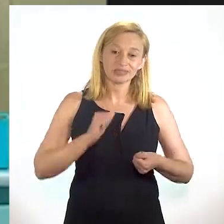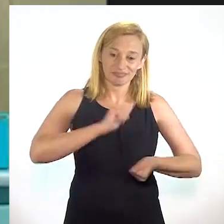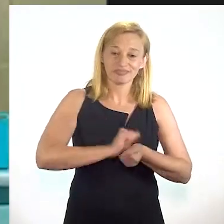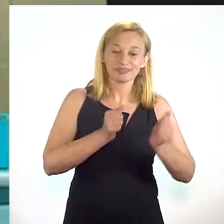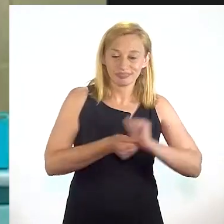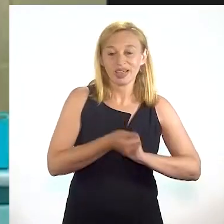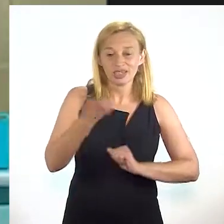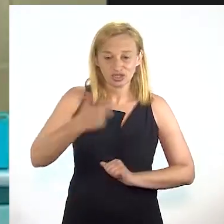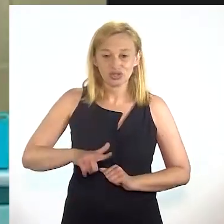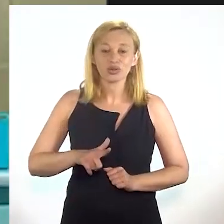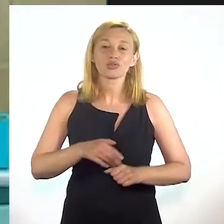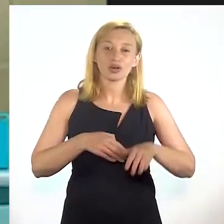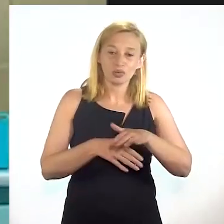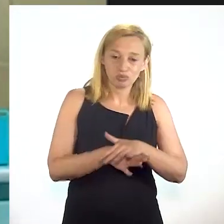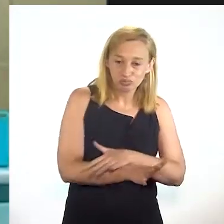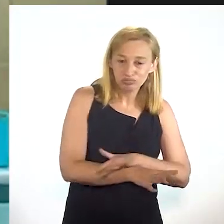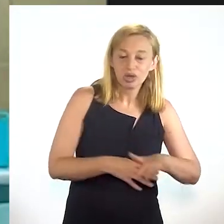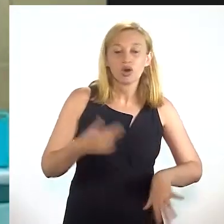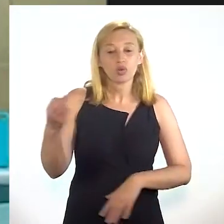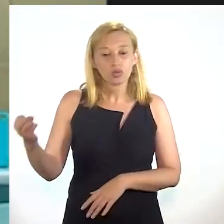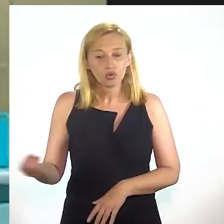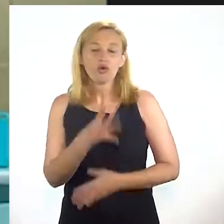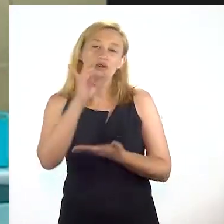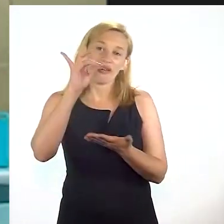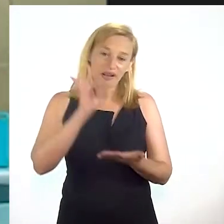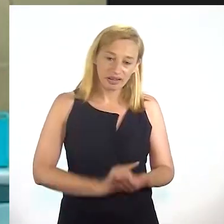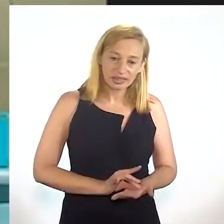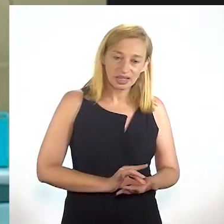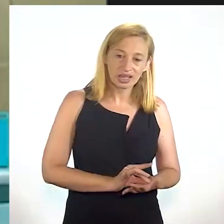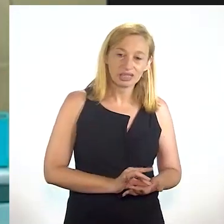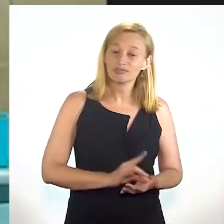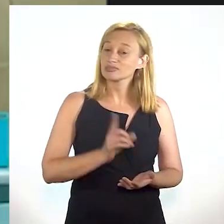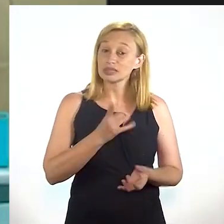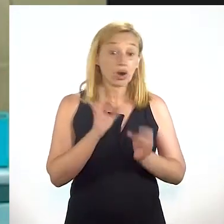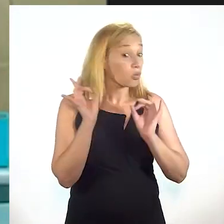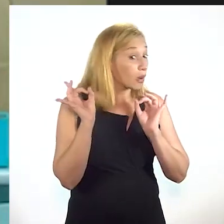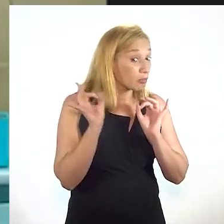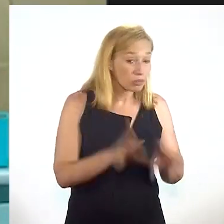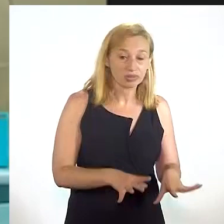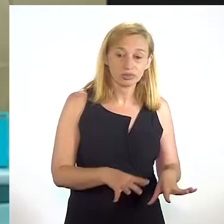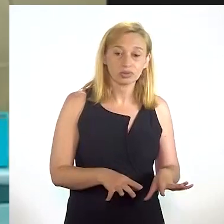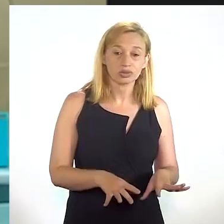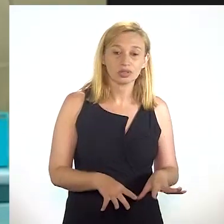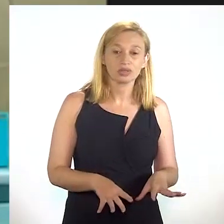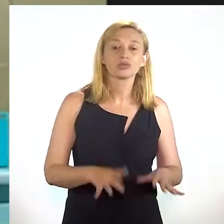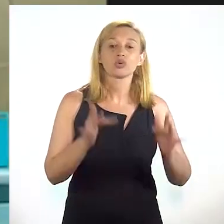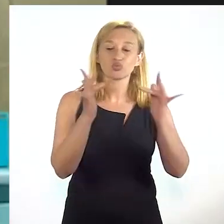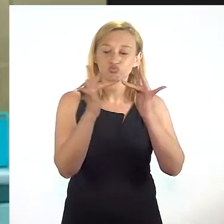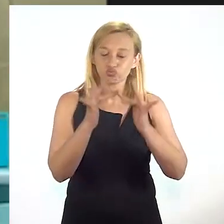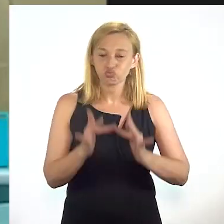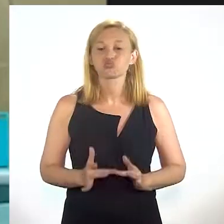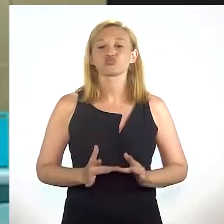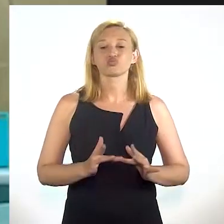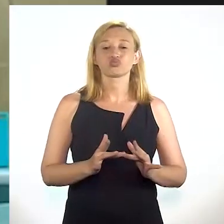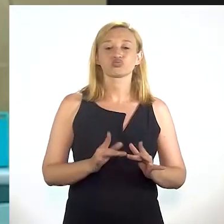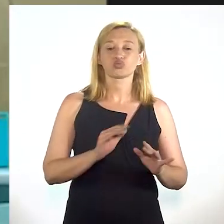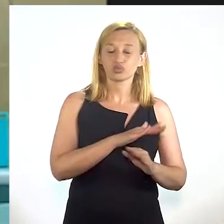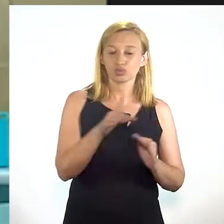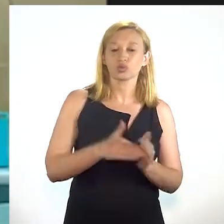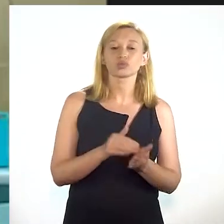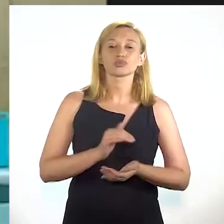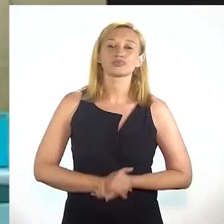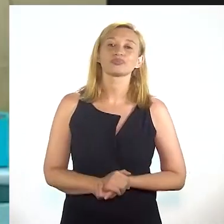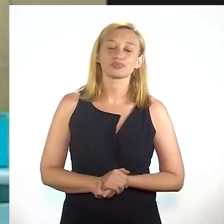é isso, a gente precisa se readaptar, se acostumar com essa nova realidade, sem abandonar